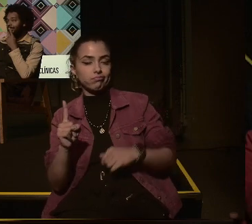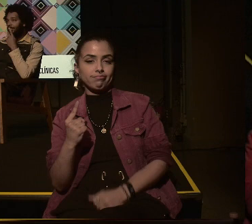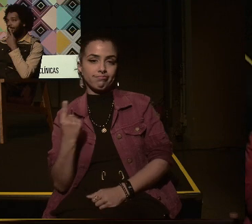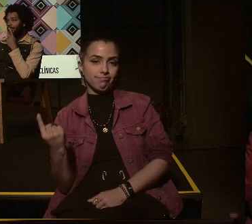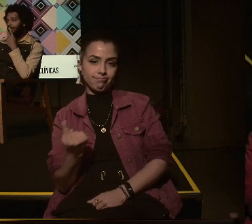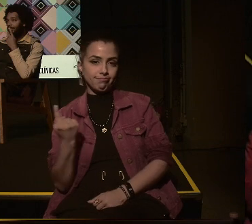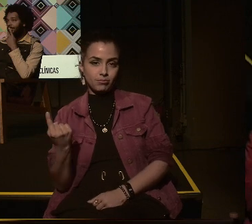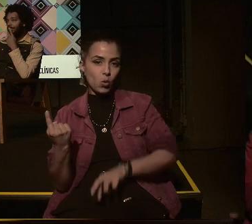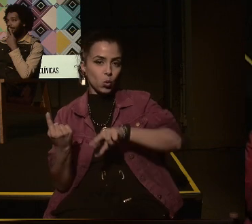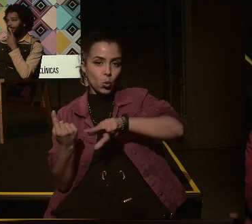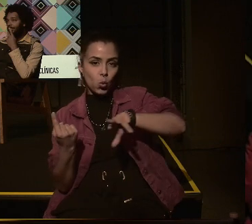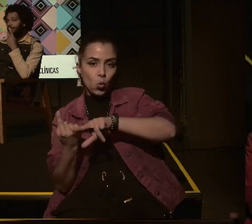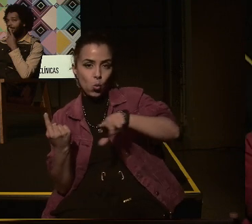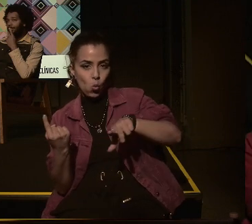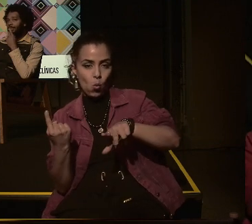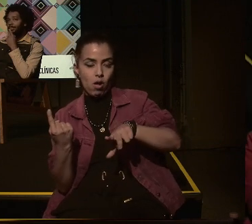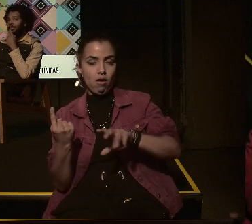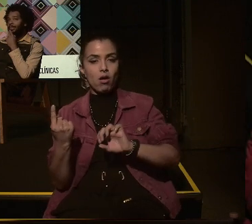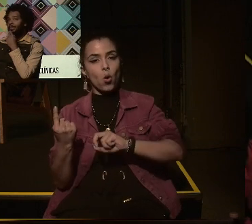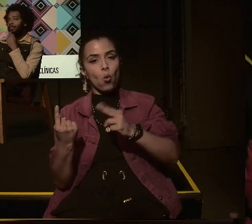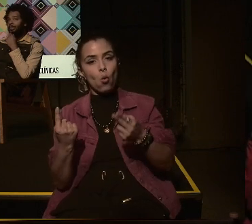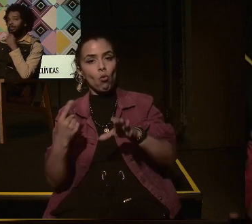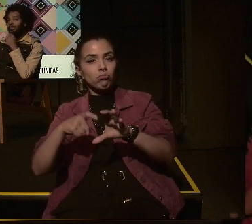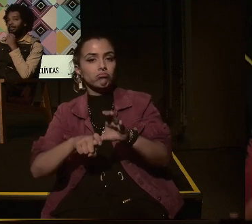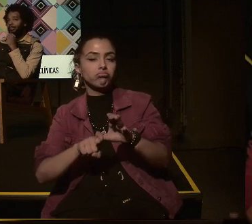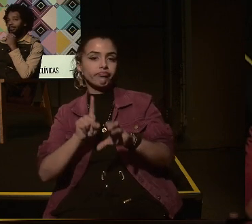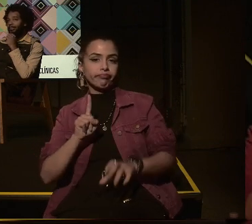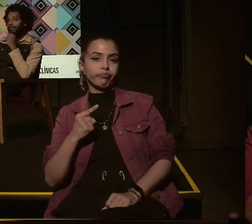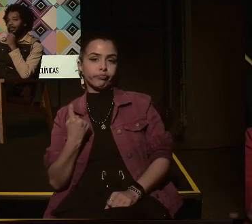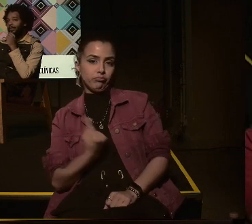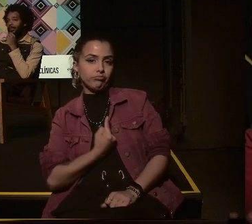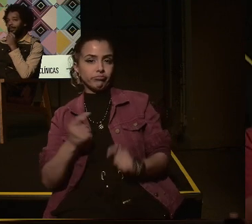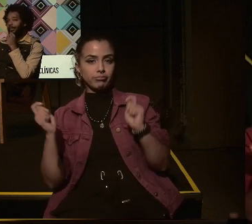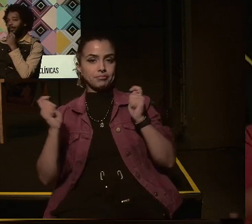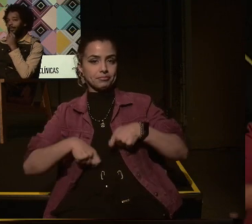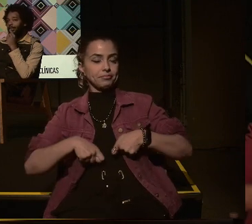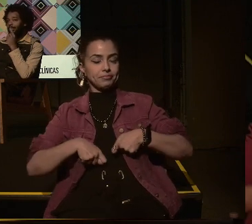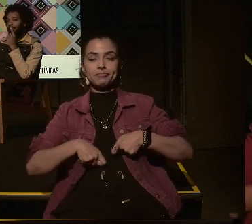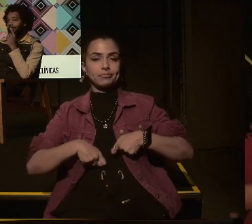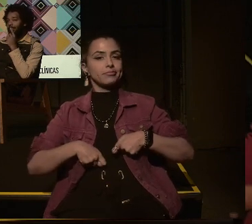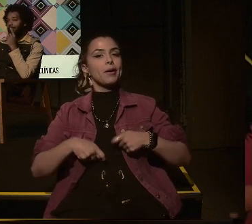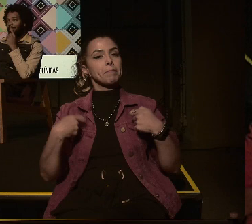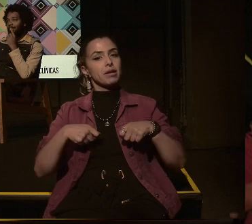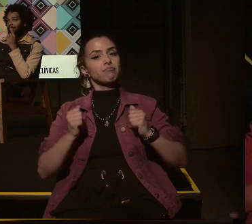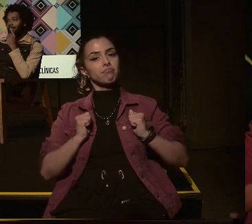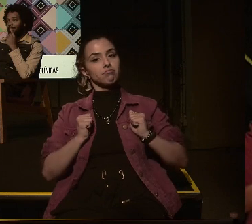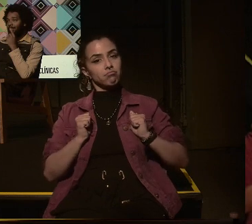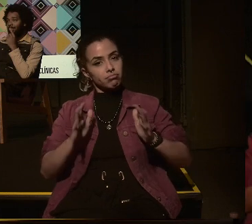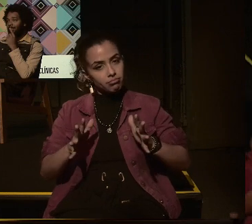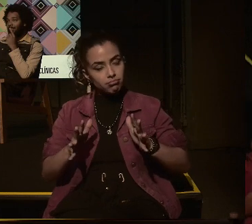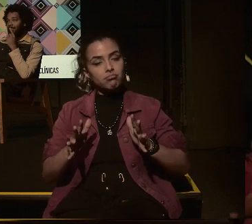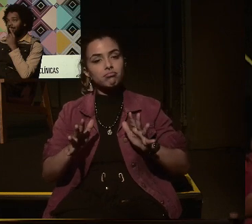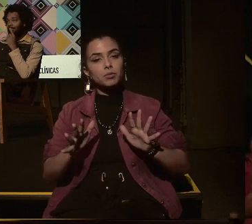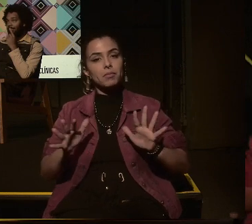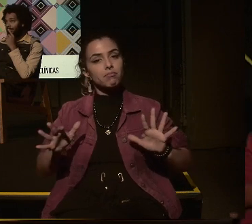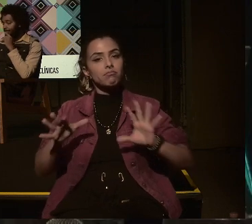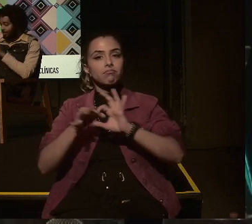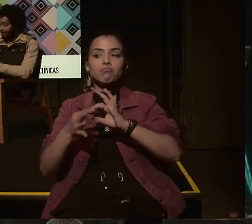individual ou autonomista. Ela é uma ação que ela só acontece na